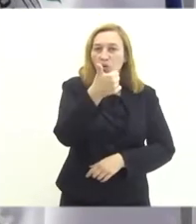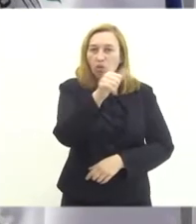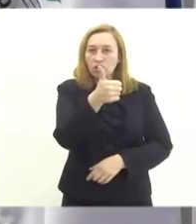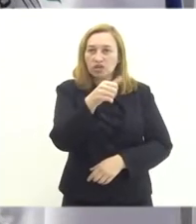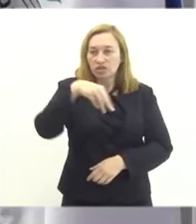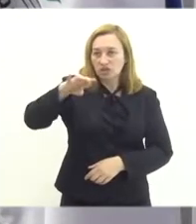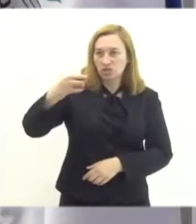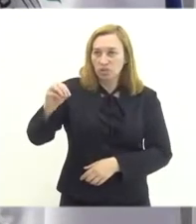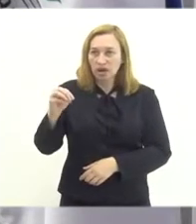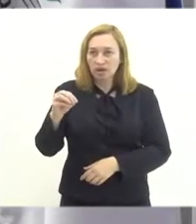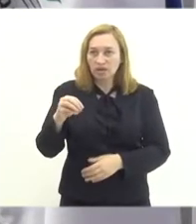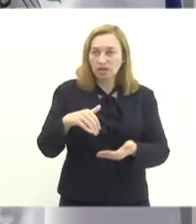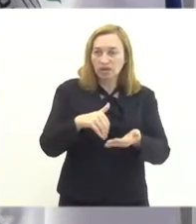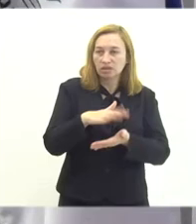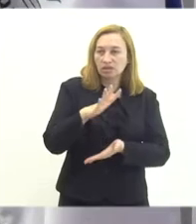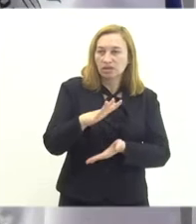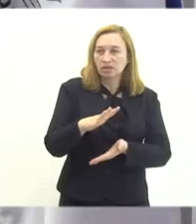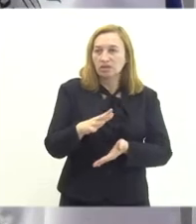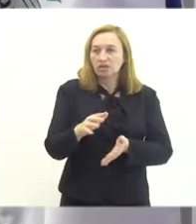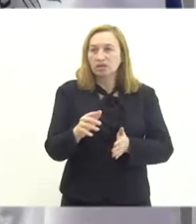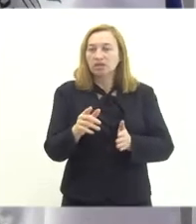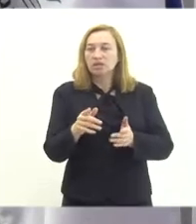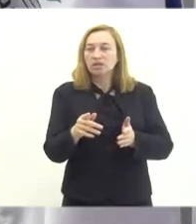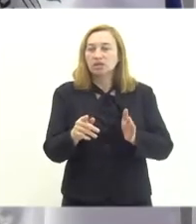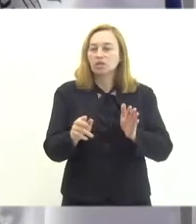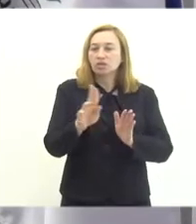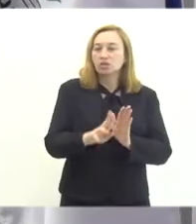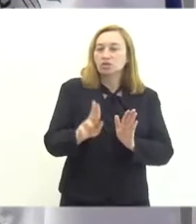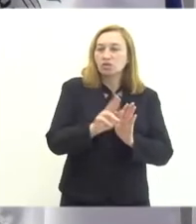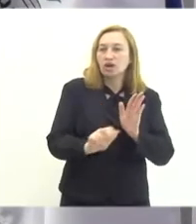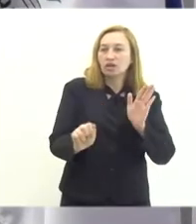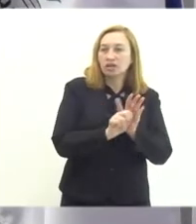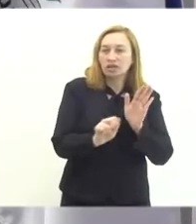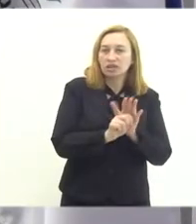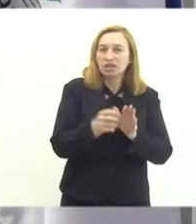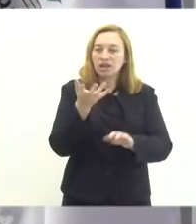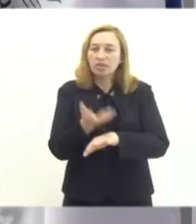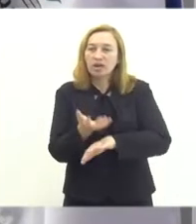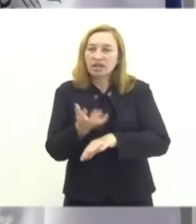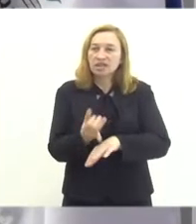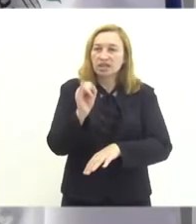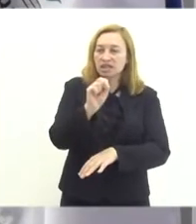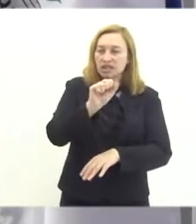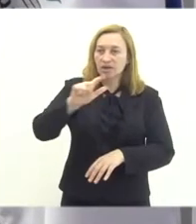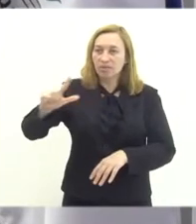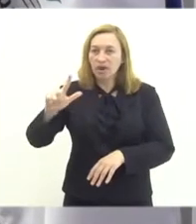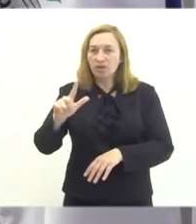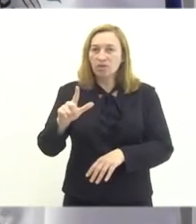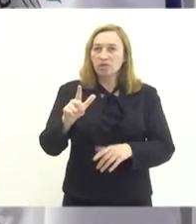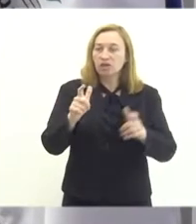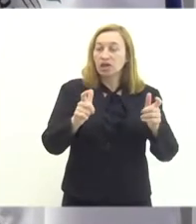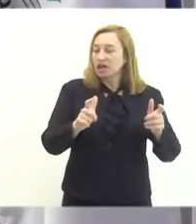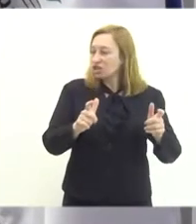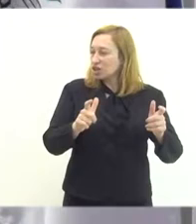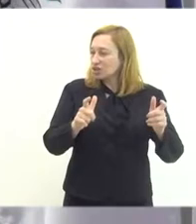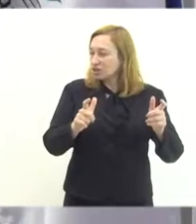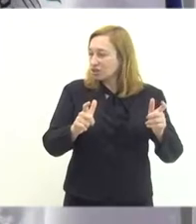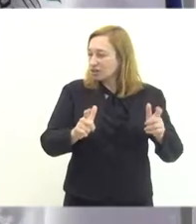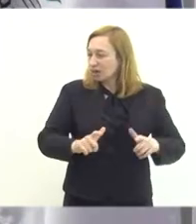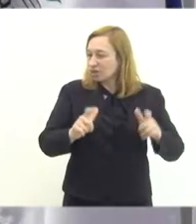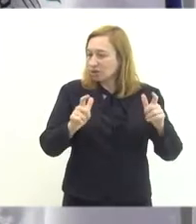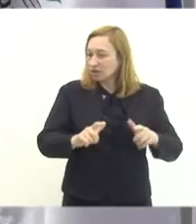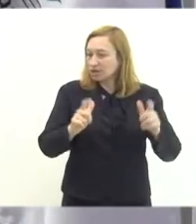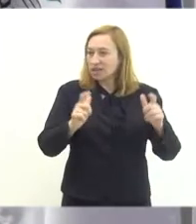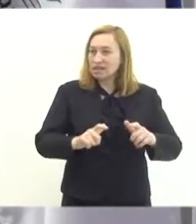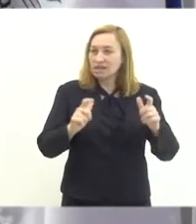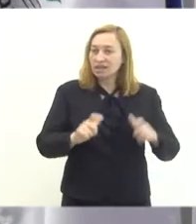Maio expulsou dependentes químicos da Praça Princesa Isabel onde atualmente ficava a cracolândia da cidade o prefeito